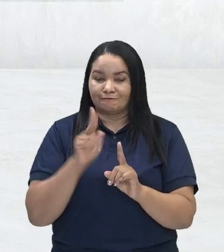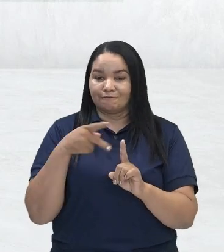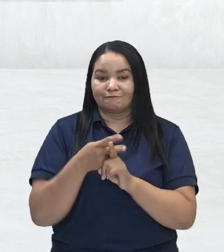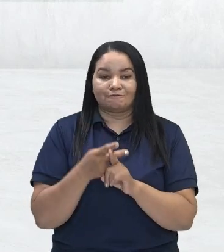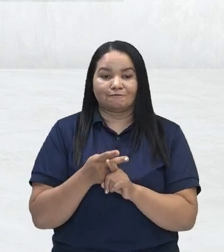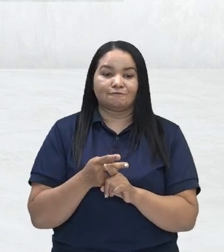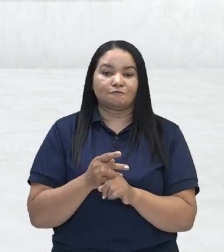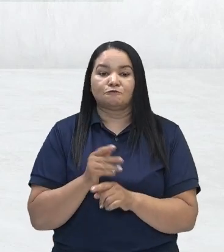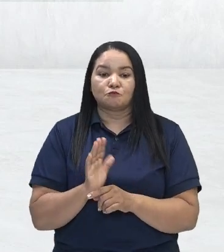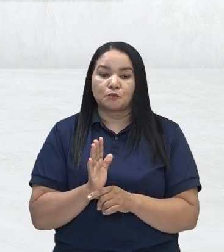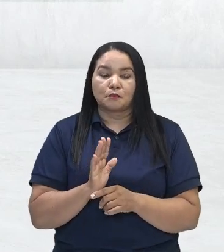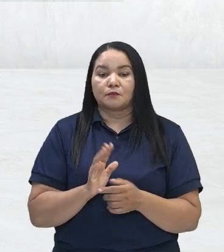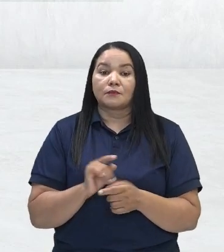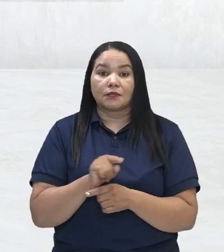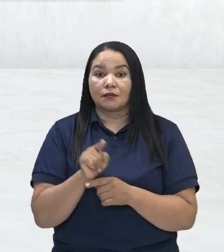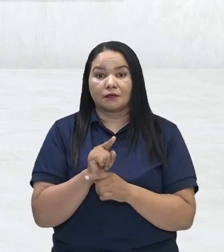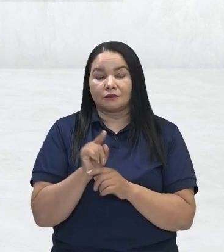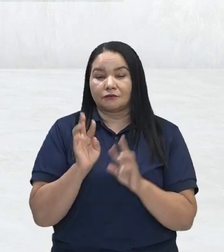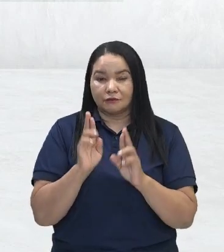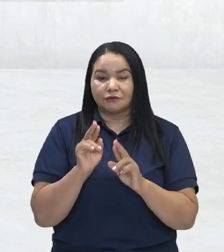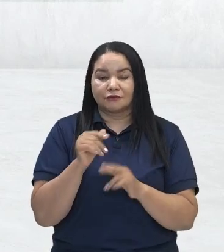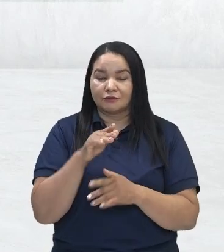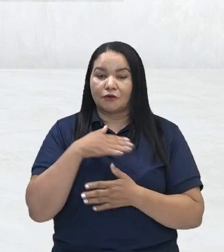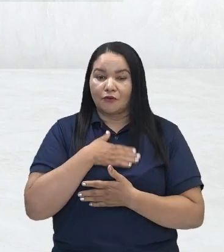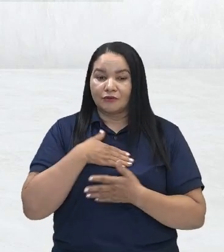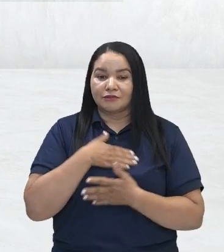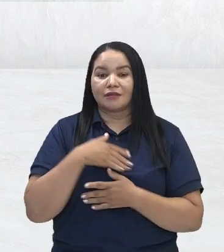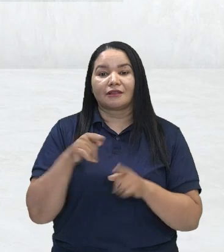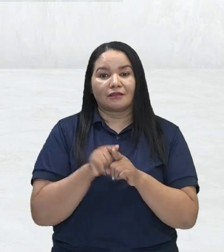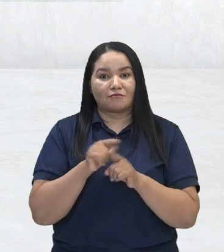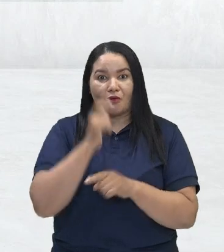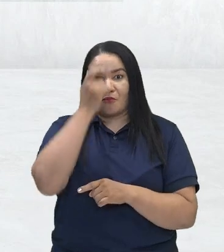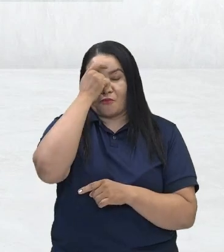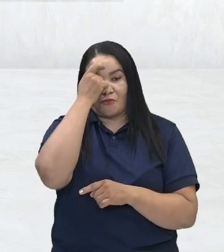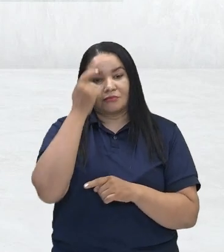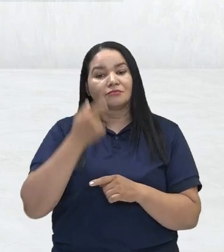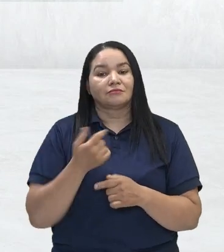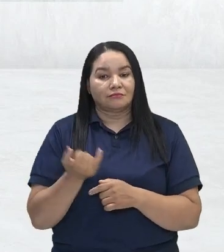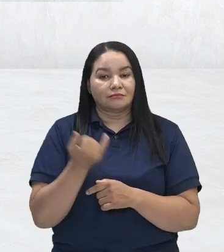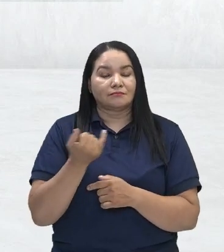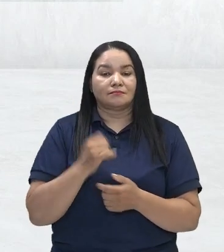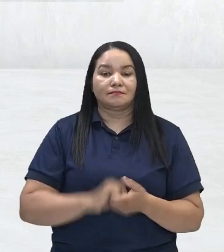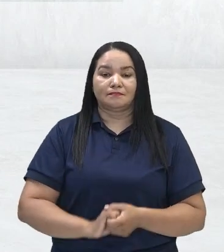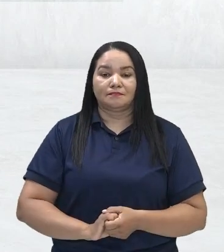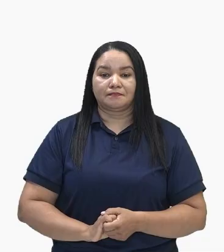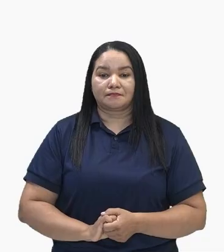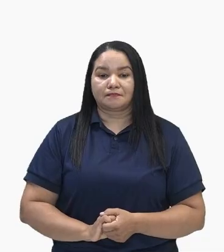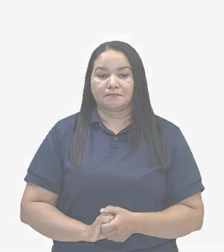espero que você tenha gostado e tenha se conscientizado sobre o assunto.